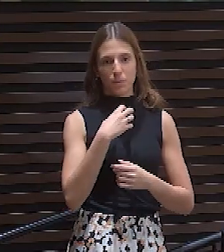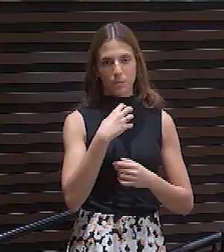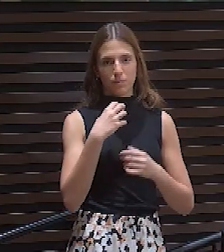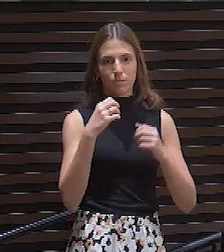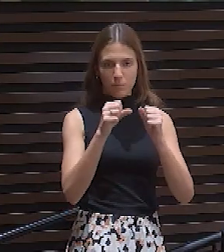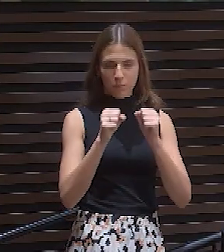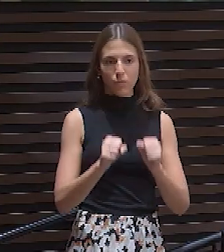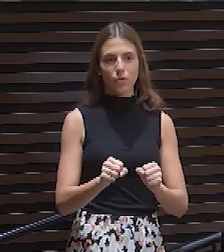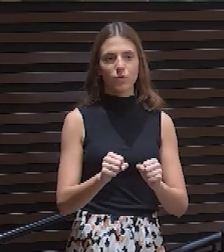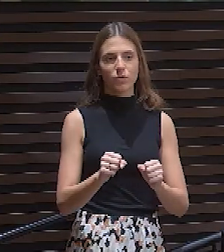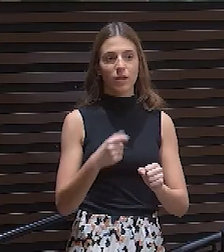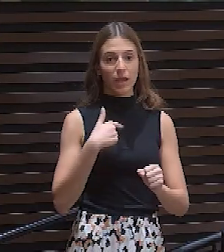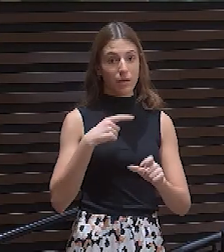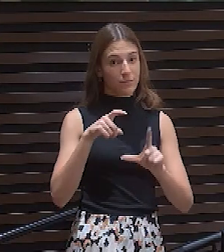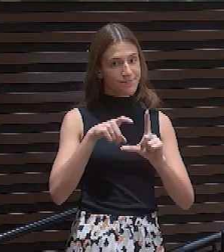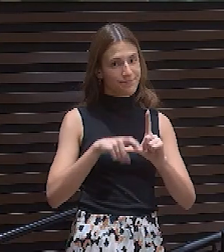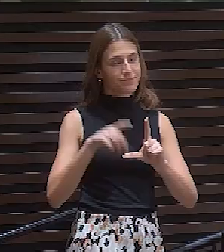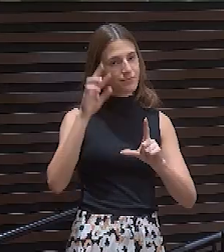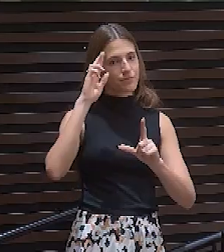do Senhor em tudo.